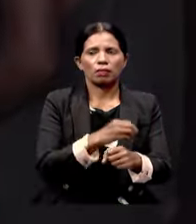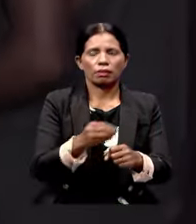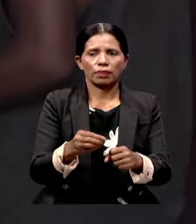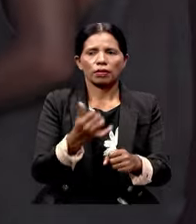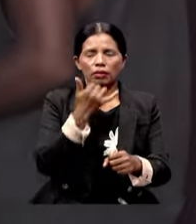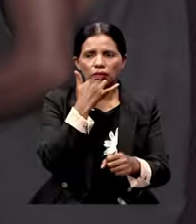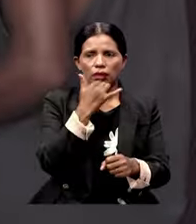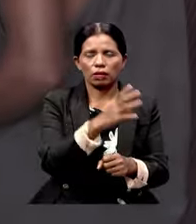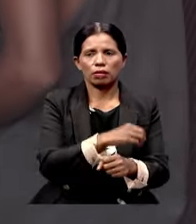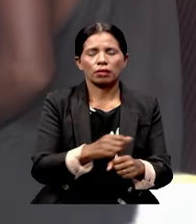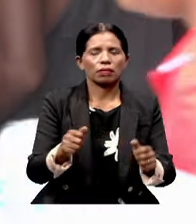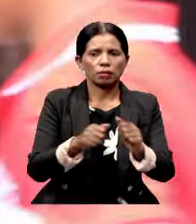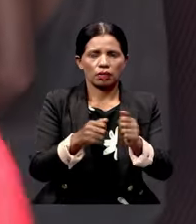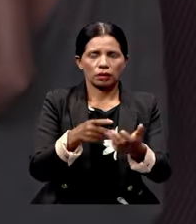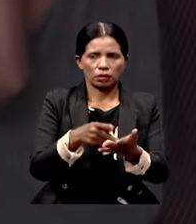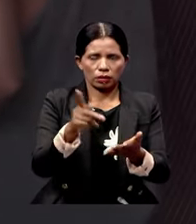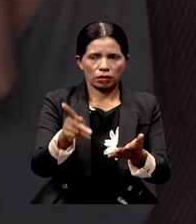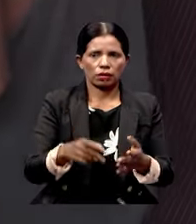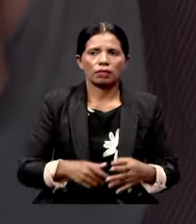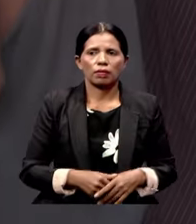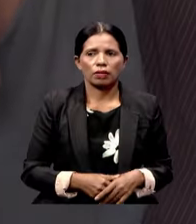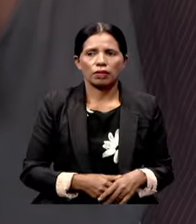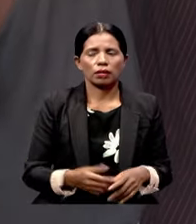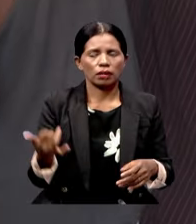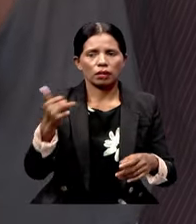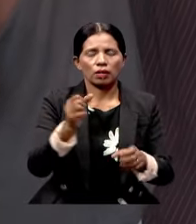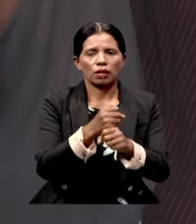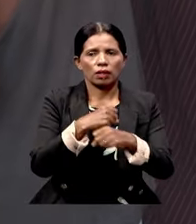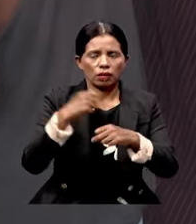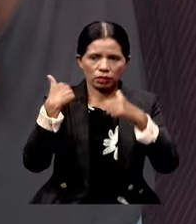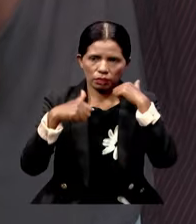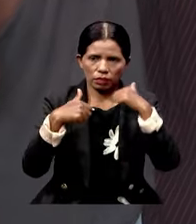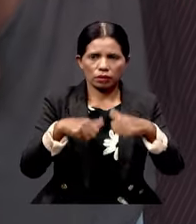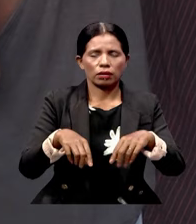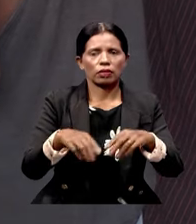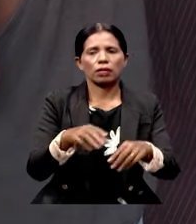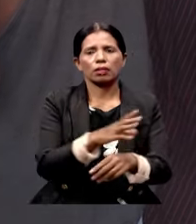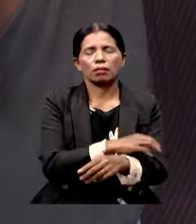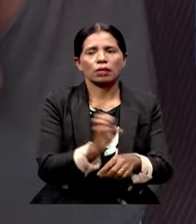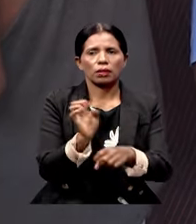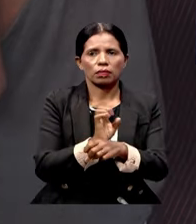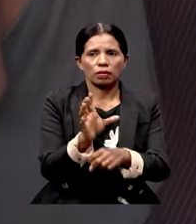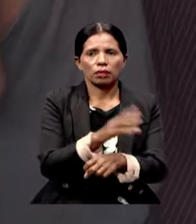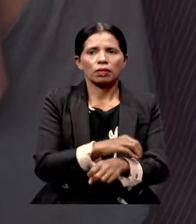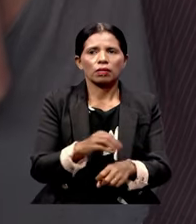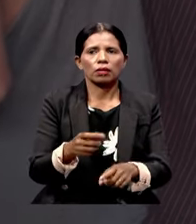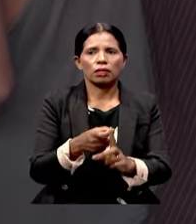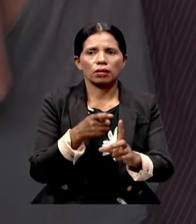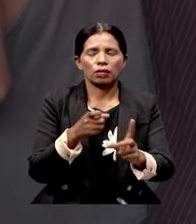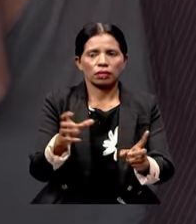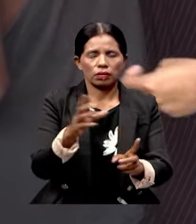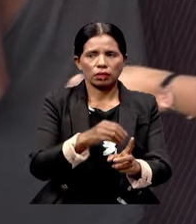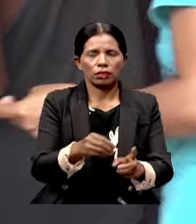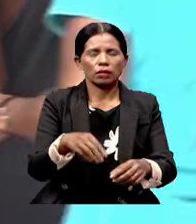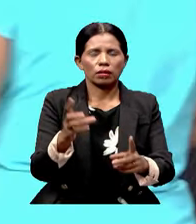irregularidades administrativas. Quer dizer que seja a atividade econômica, comercializar produtos, condições de prazo,